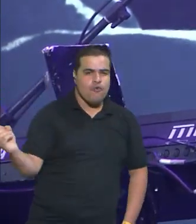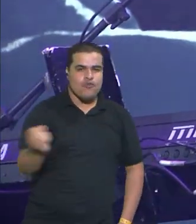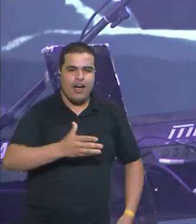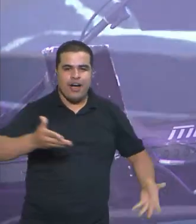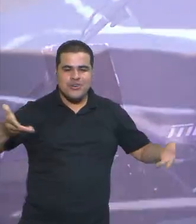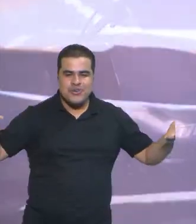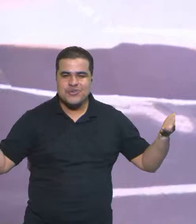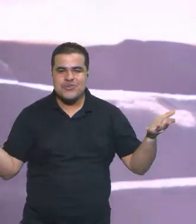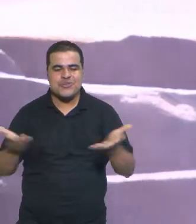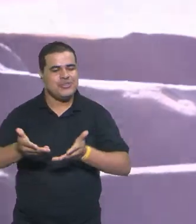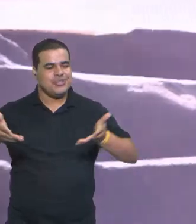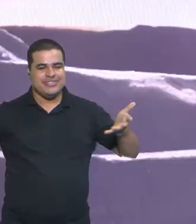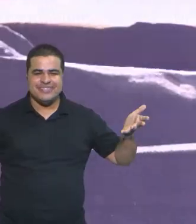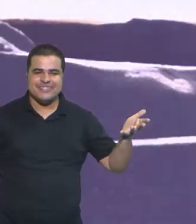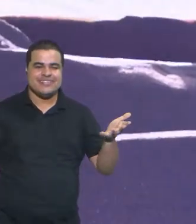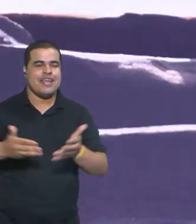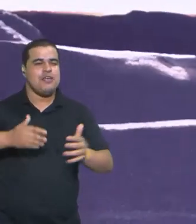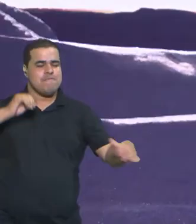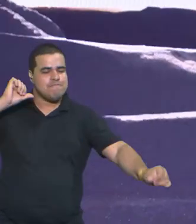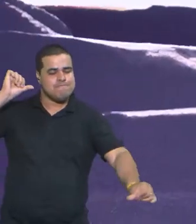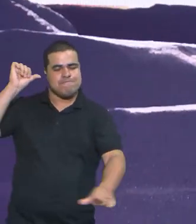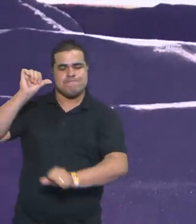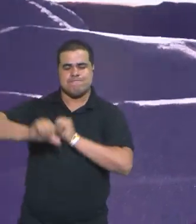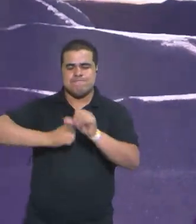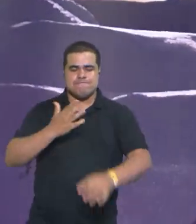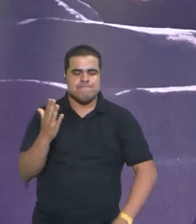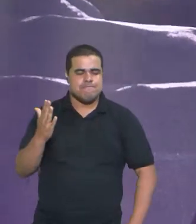transforma a minha